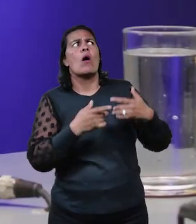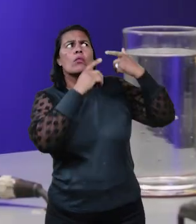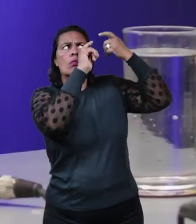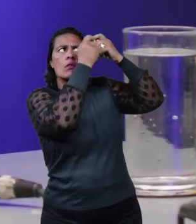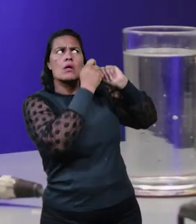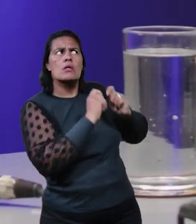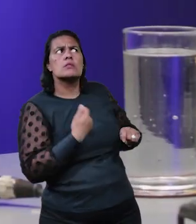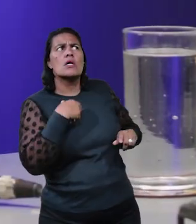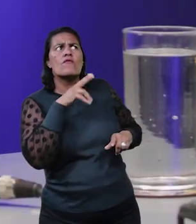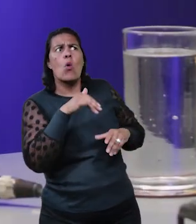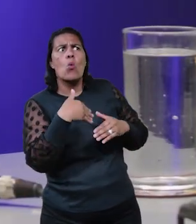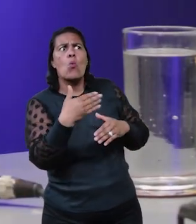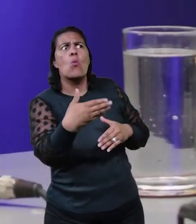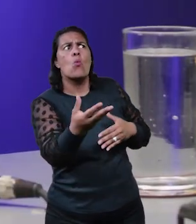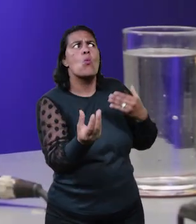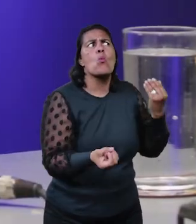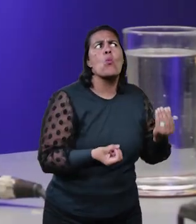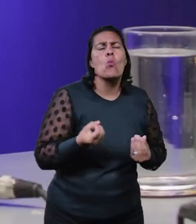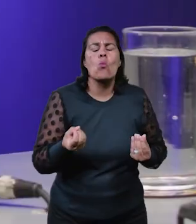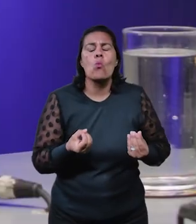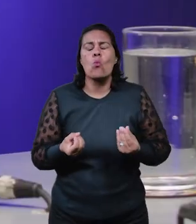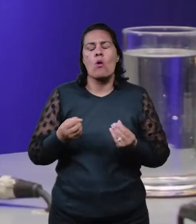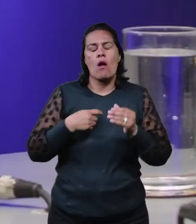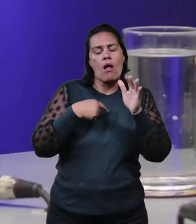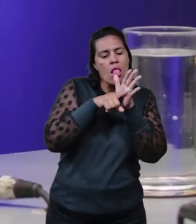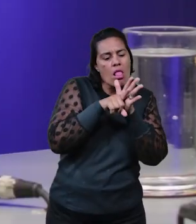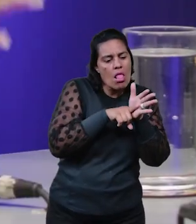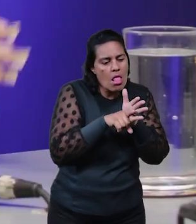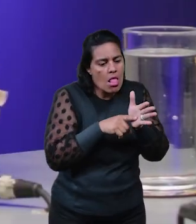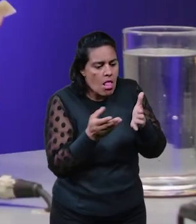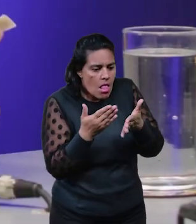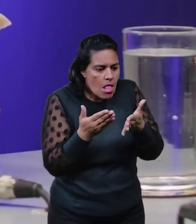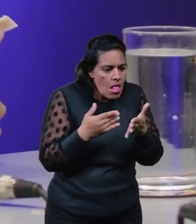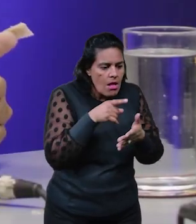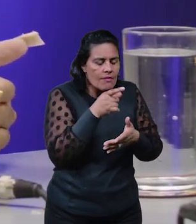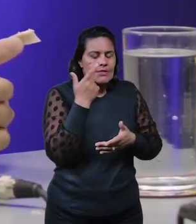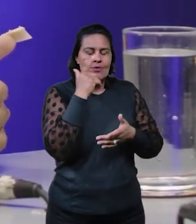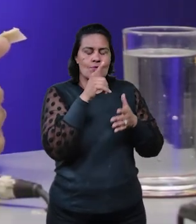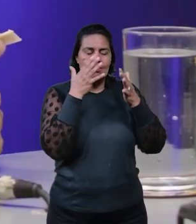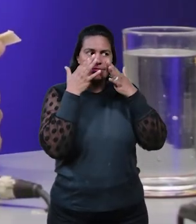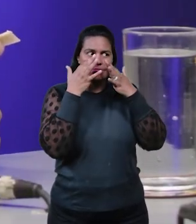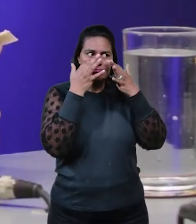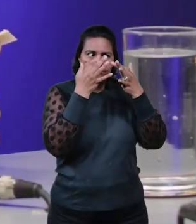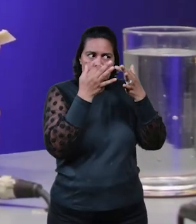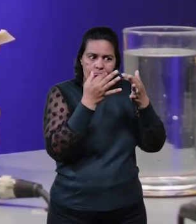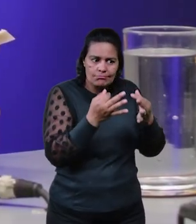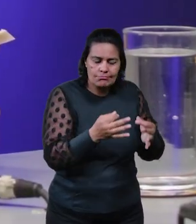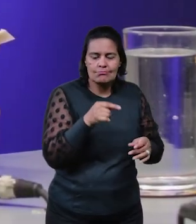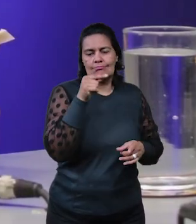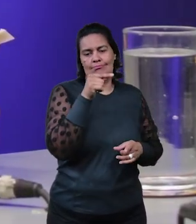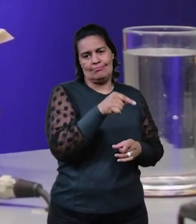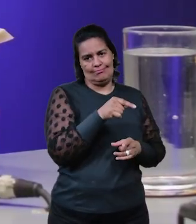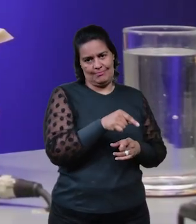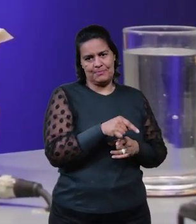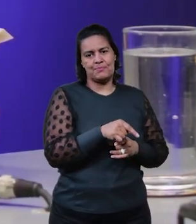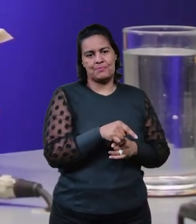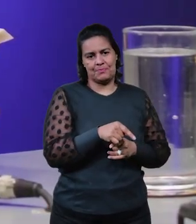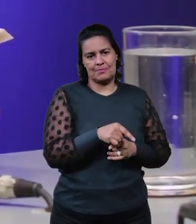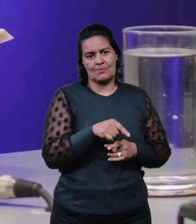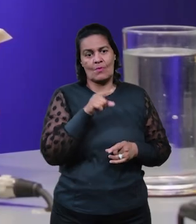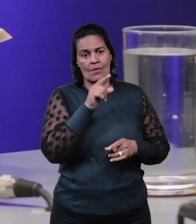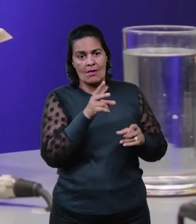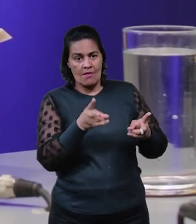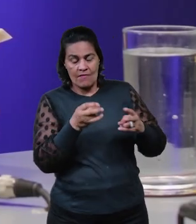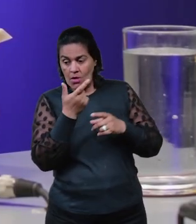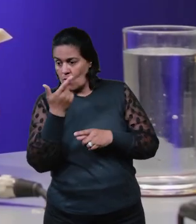vou pesquisar, você já começa a afrocentrar, né, as suas referências, então você começa a ver beleza